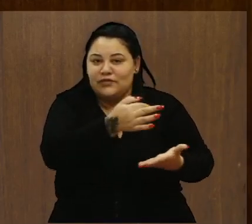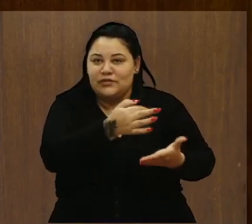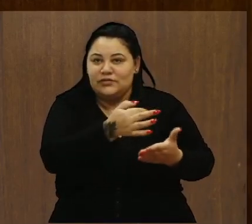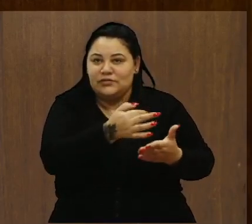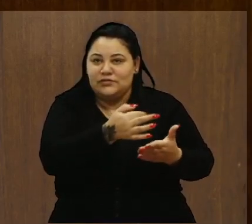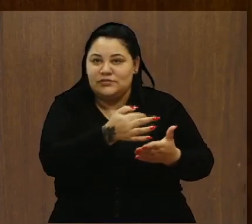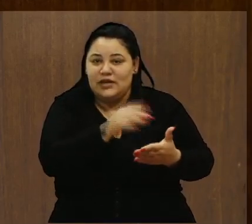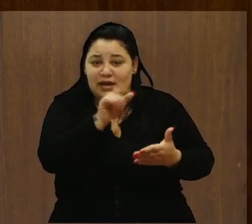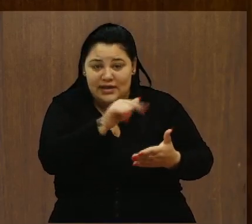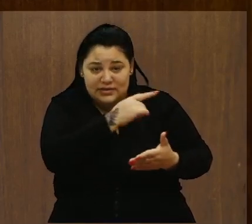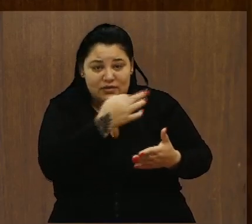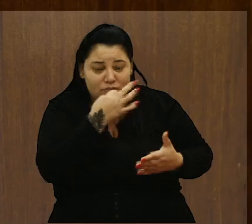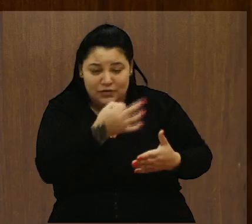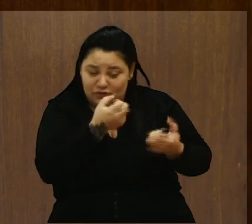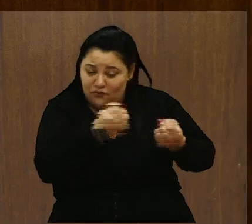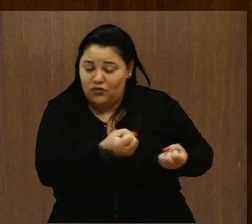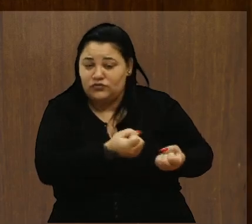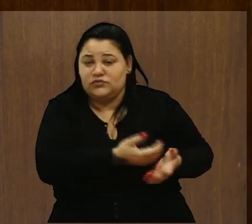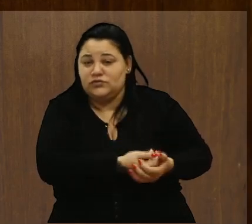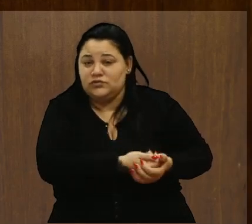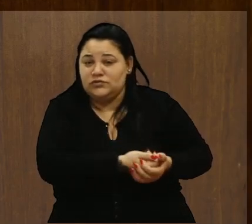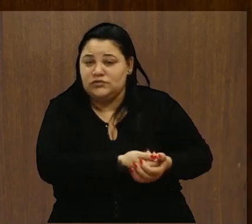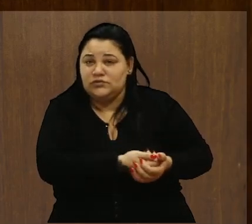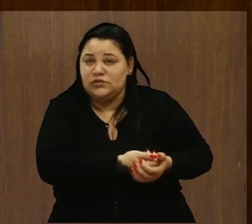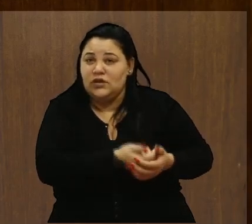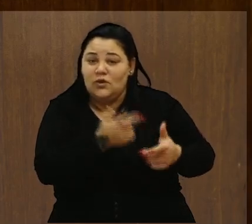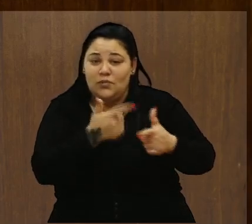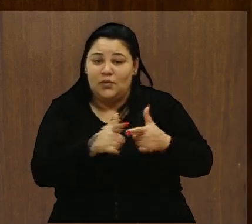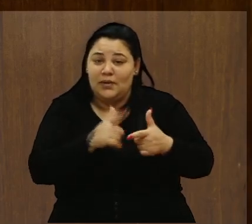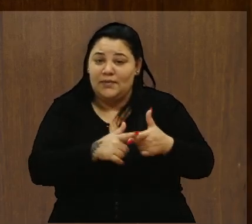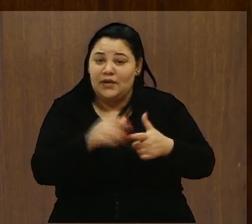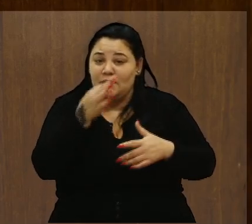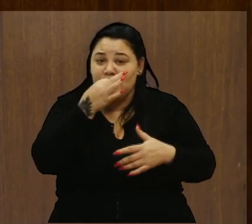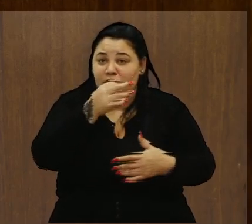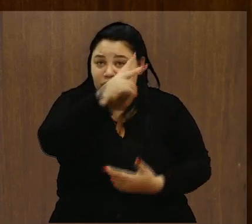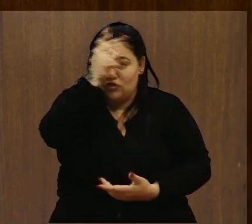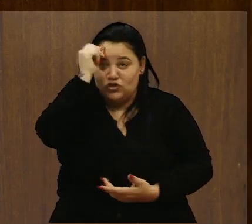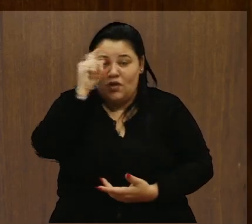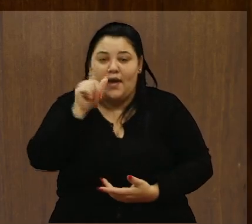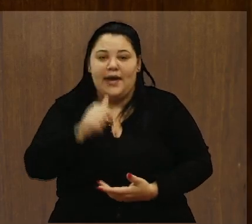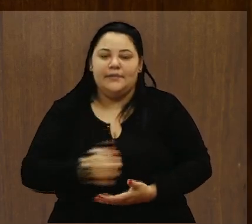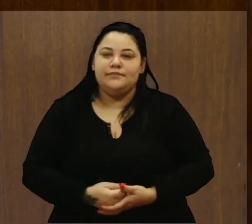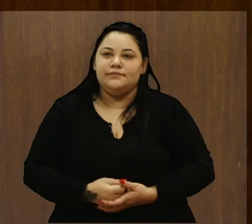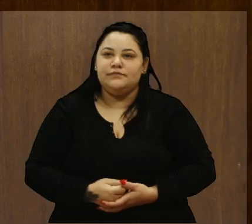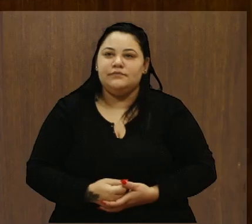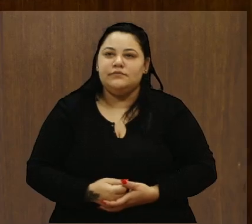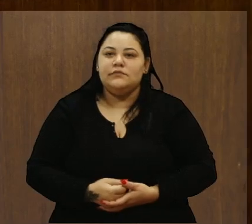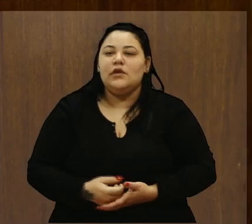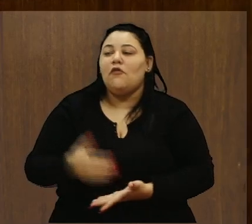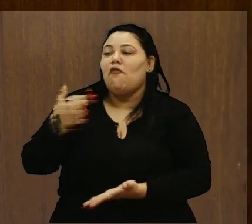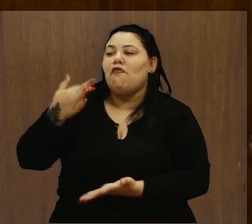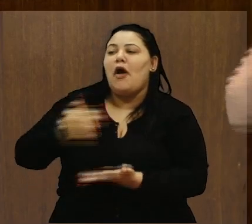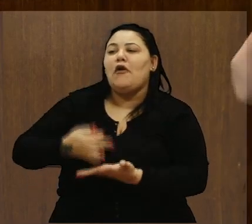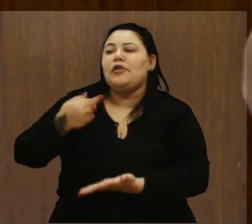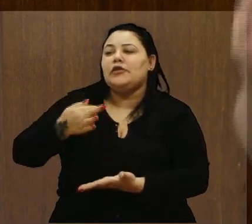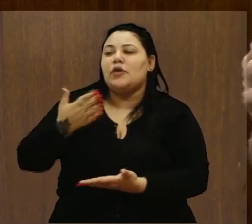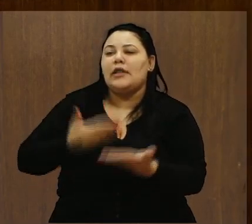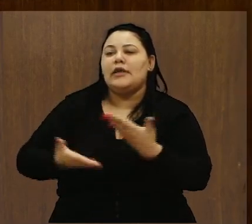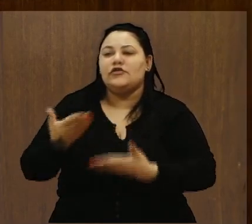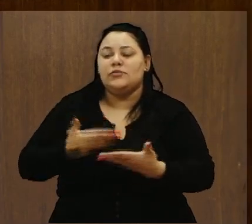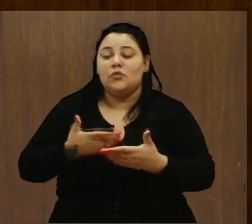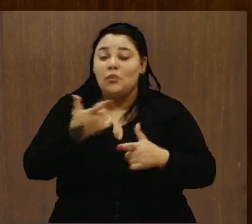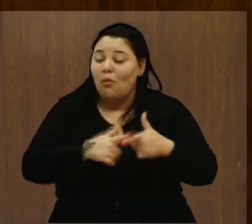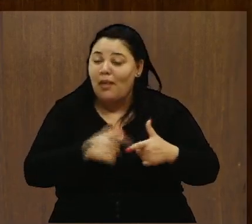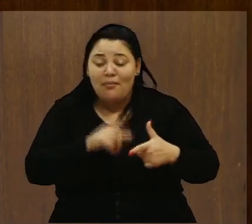do senhor. Permite uma parte, vereador Rafael. E o problema é que a posição do prefeito Odiló é a seguinte: estão faltando consultas. A parte, vereador. E o problema é